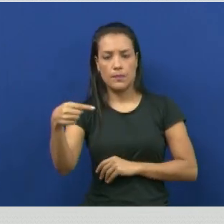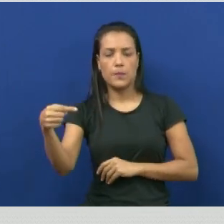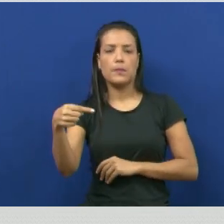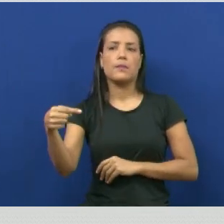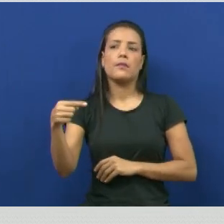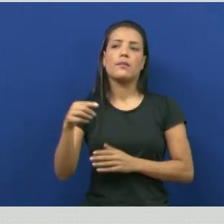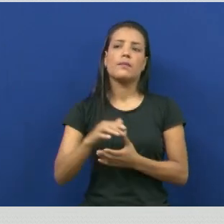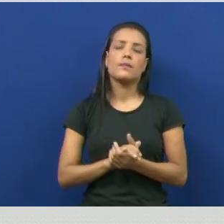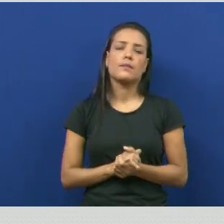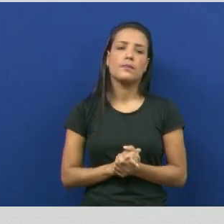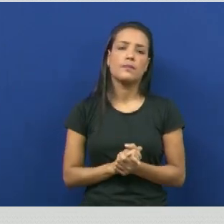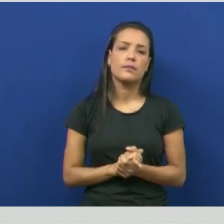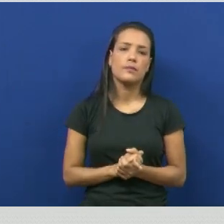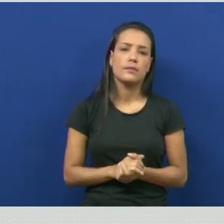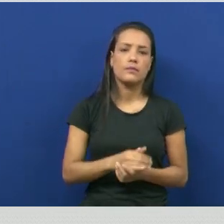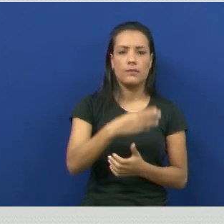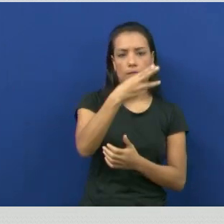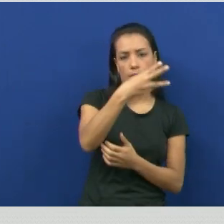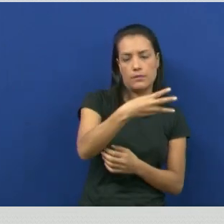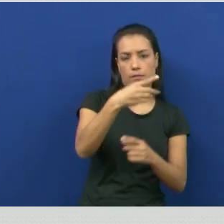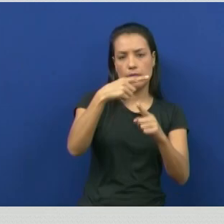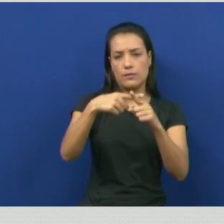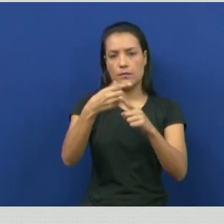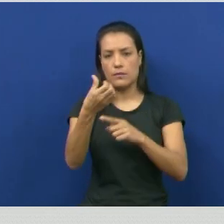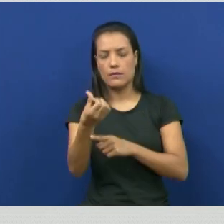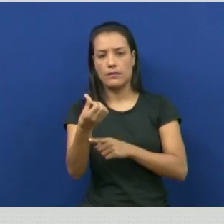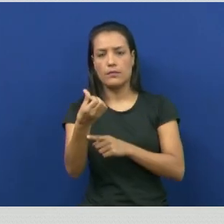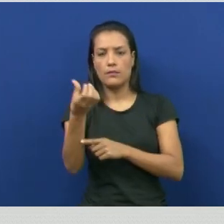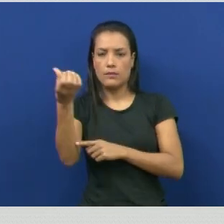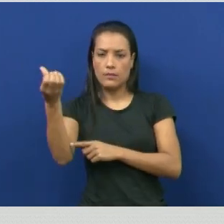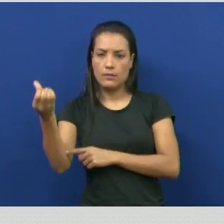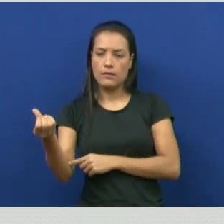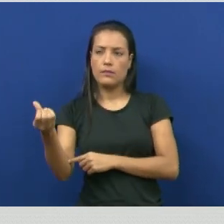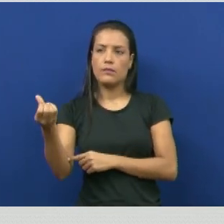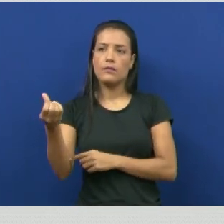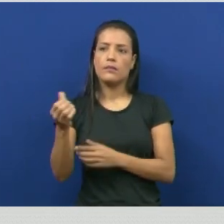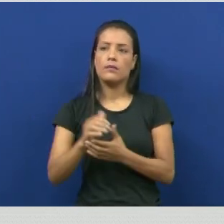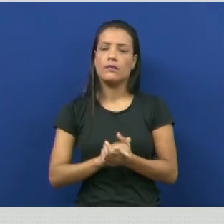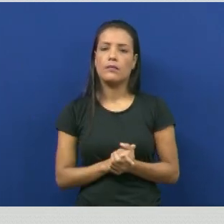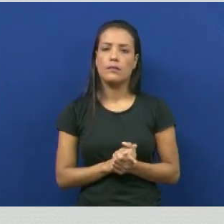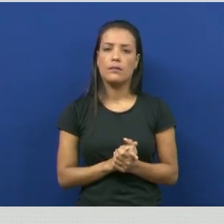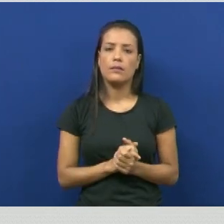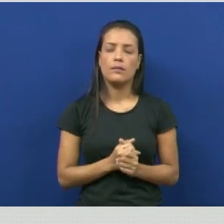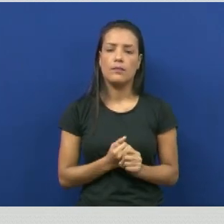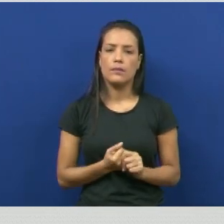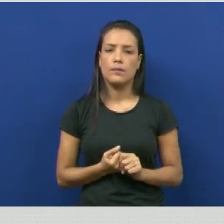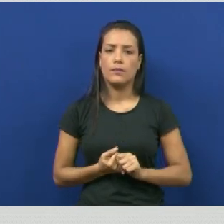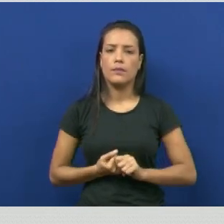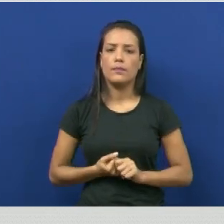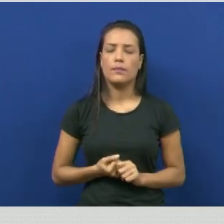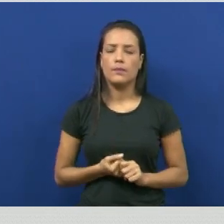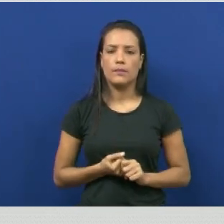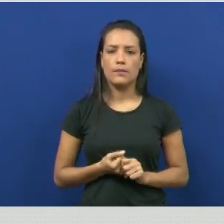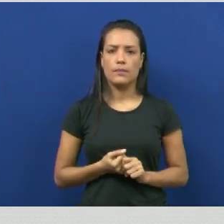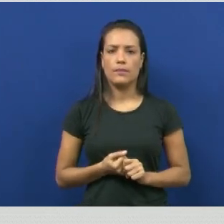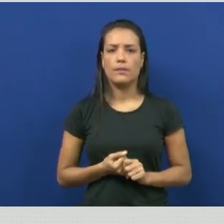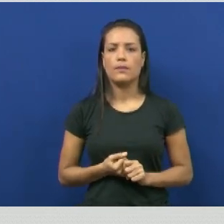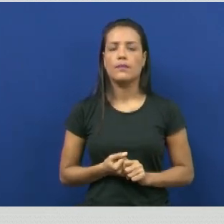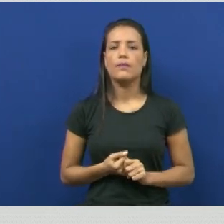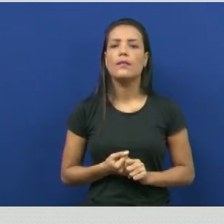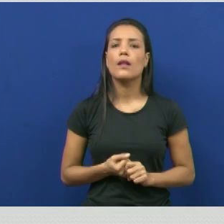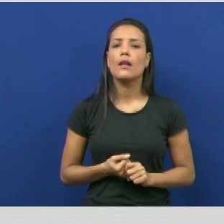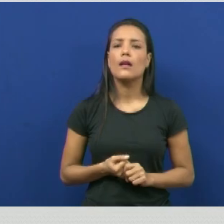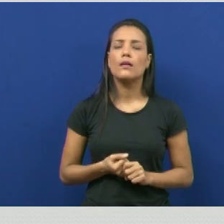3 vezes 2, 6. Isso vai dar igual a... Lembra, aqui a gente entra na parte